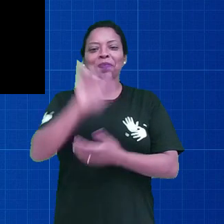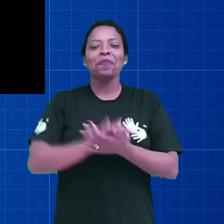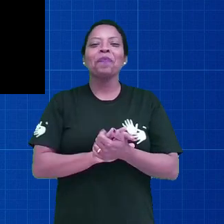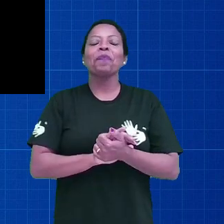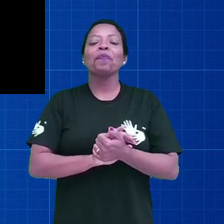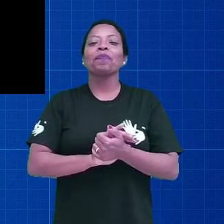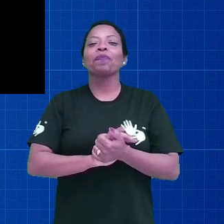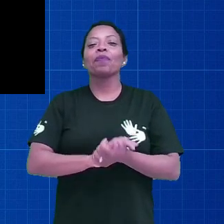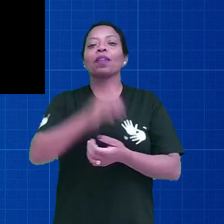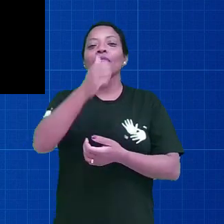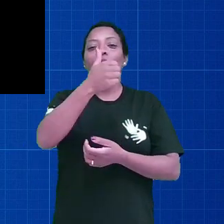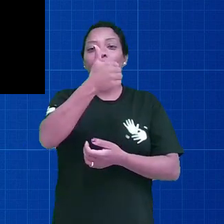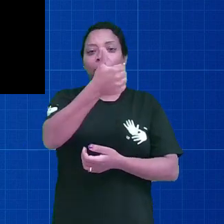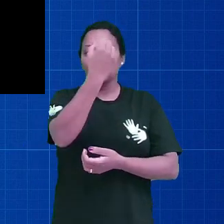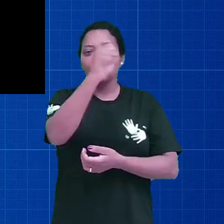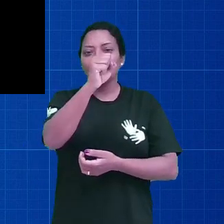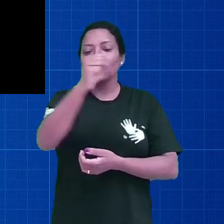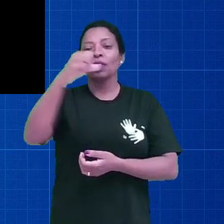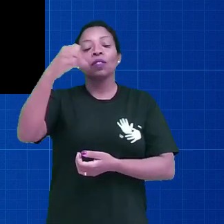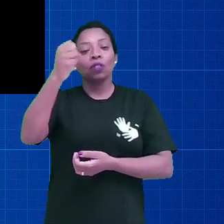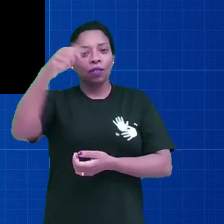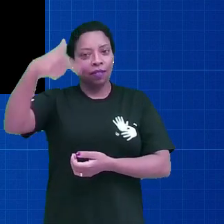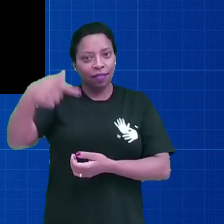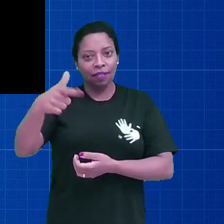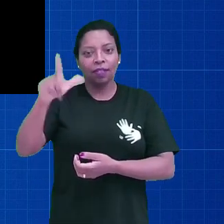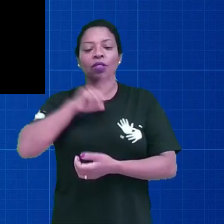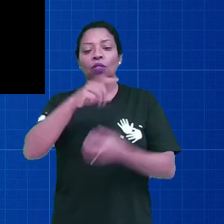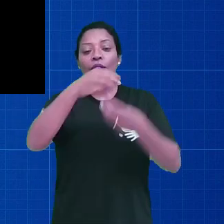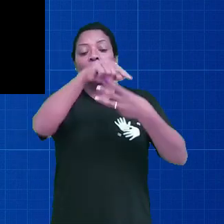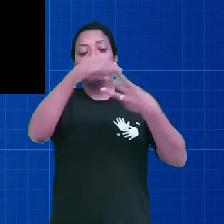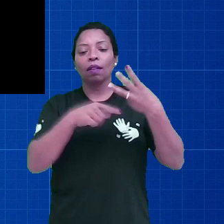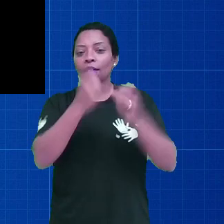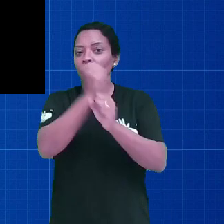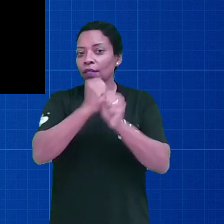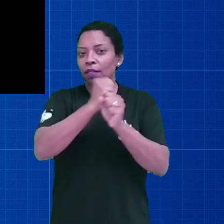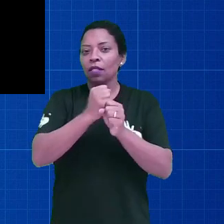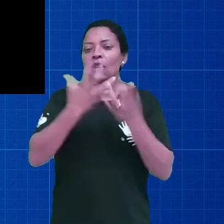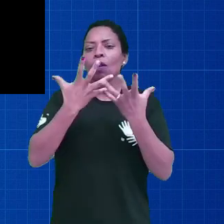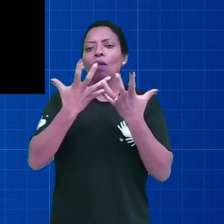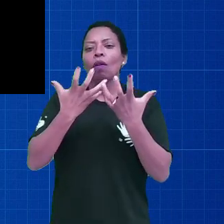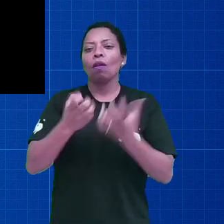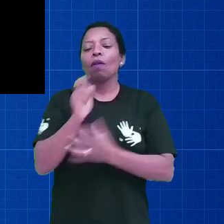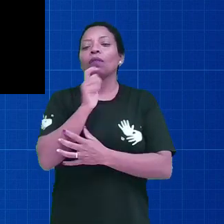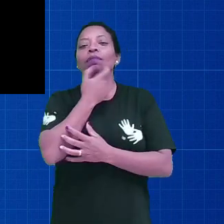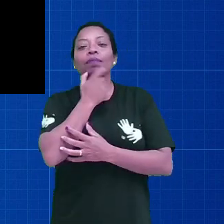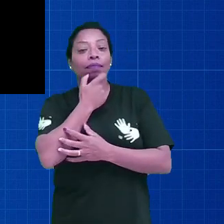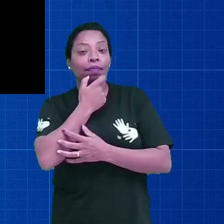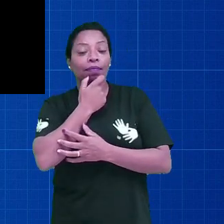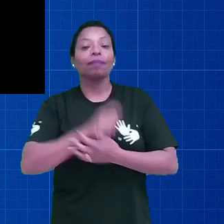1788, 1921, 1887, pela ordem, os 3 anos mais secos da Inglaterra dos últimos 250